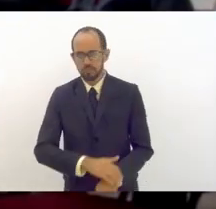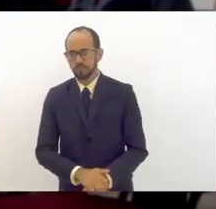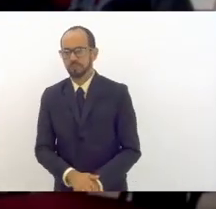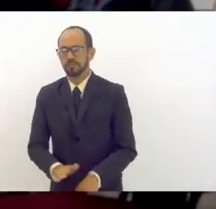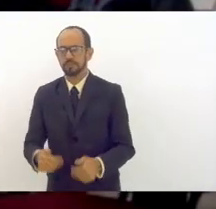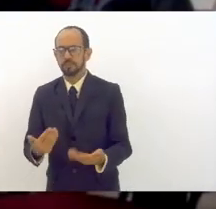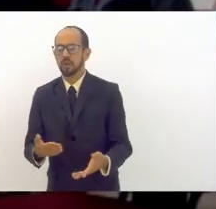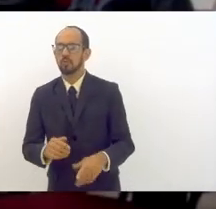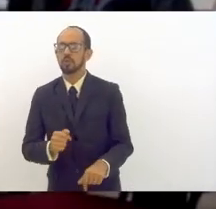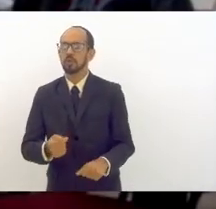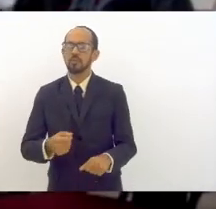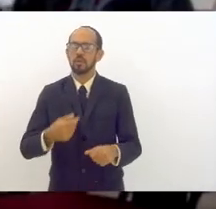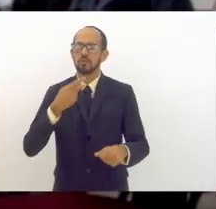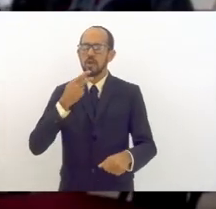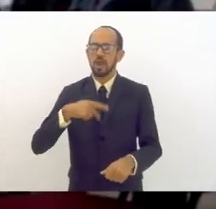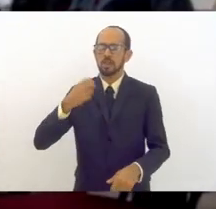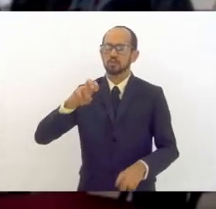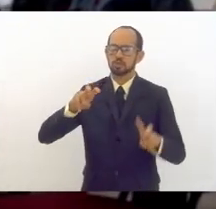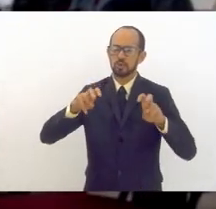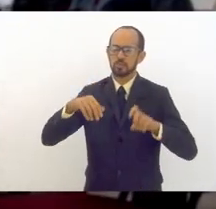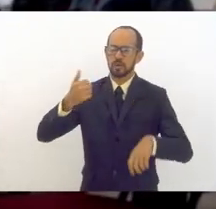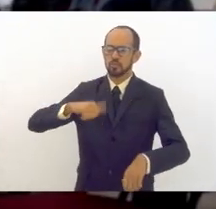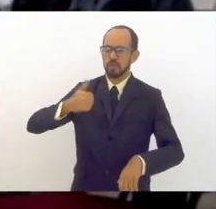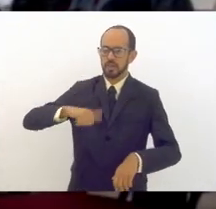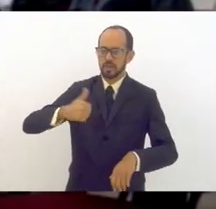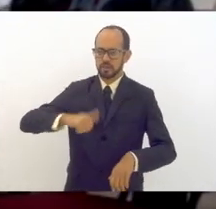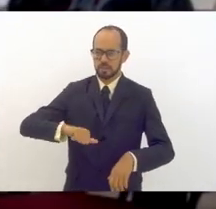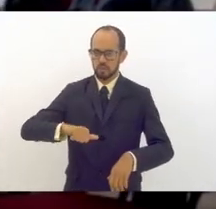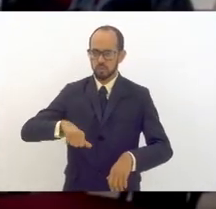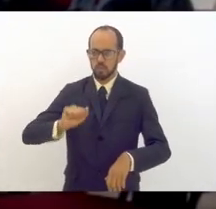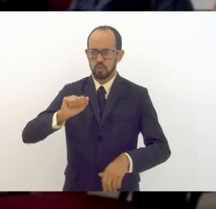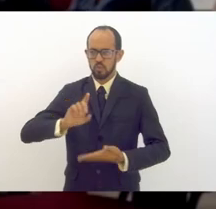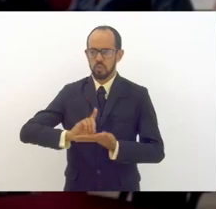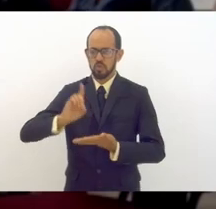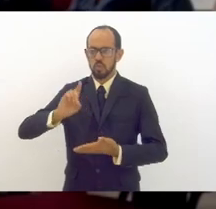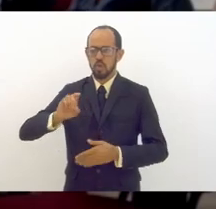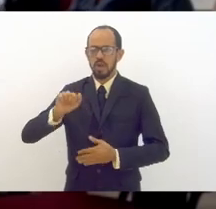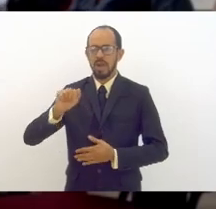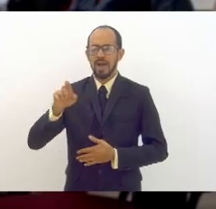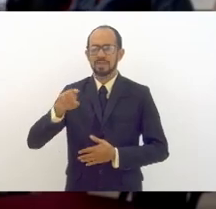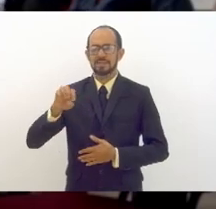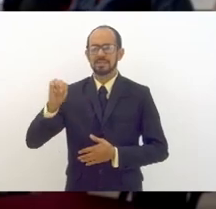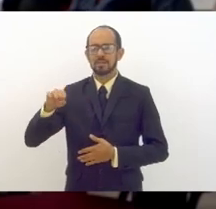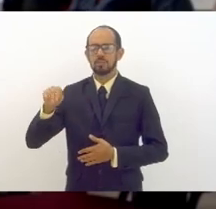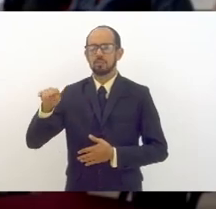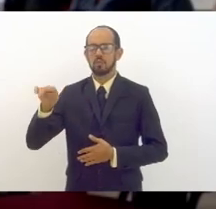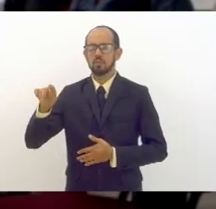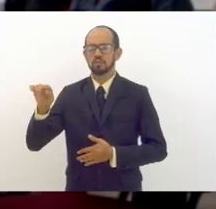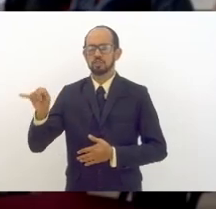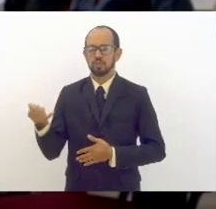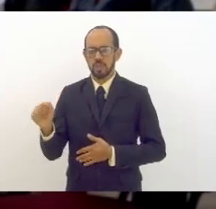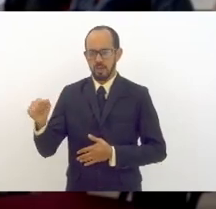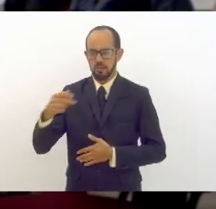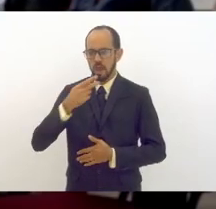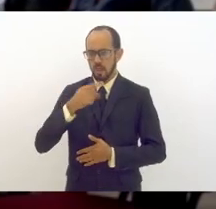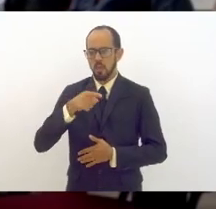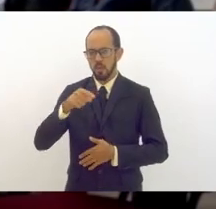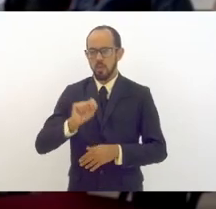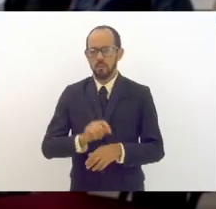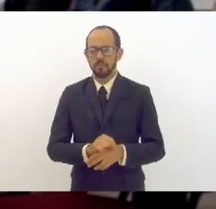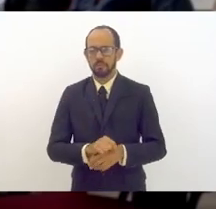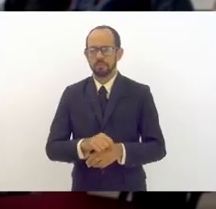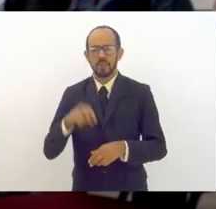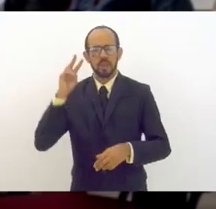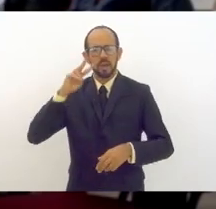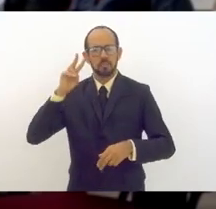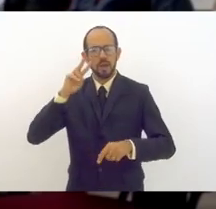Então, vou falar um pouco da avaliação que a doutora Zambuja trouxe, né, como um ponto de dúvida. Só